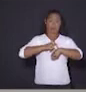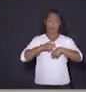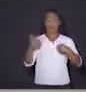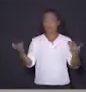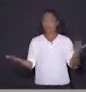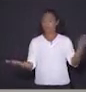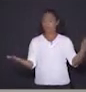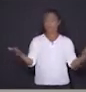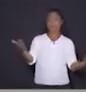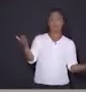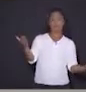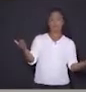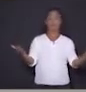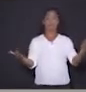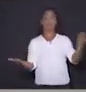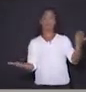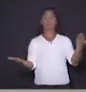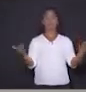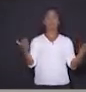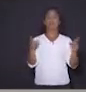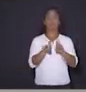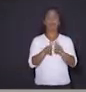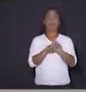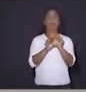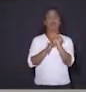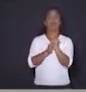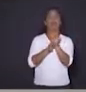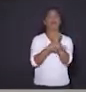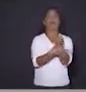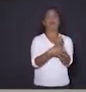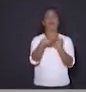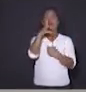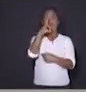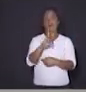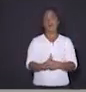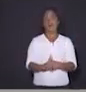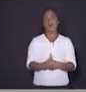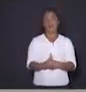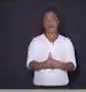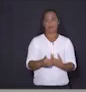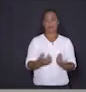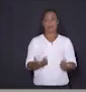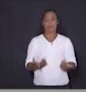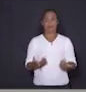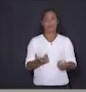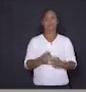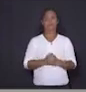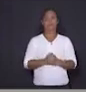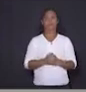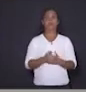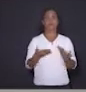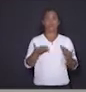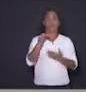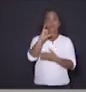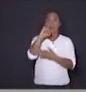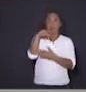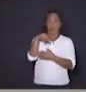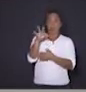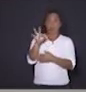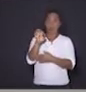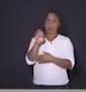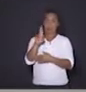balanceado ponderado com a garantia de outros direitos essa é uma campanha que o intervozes o coletivo do qual